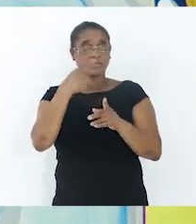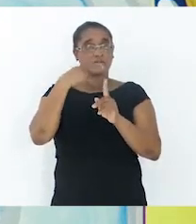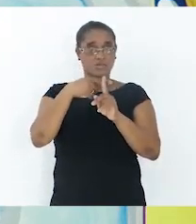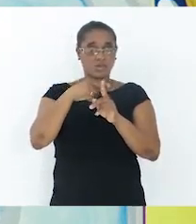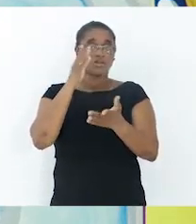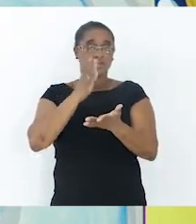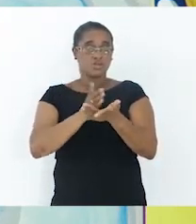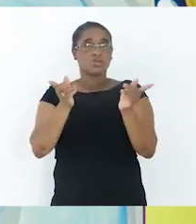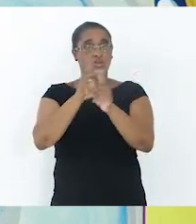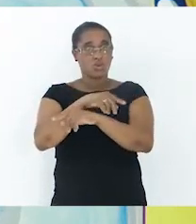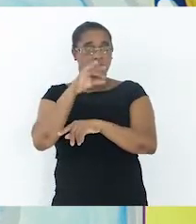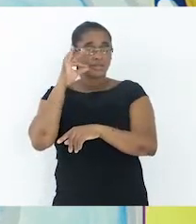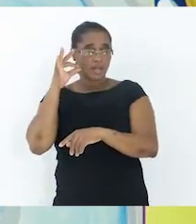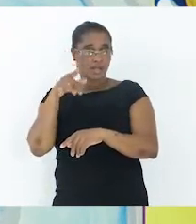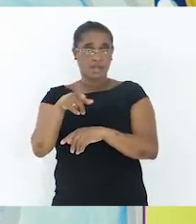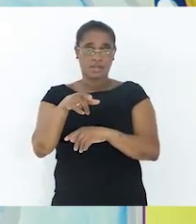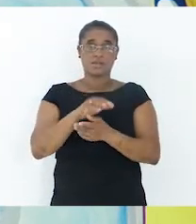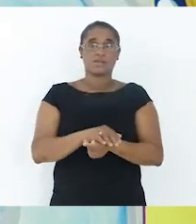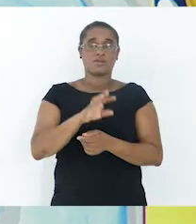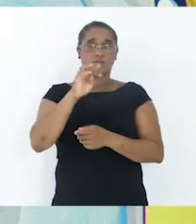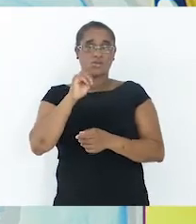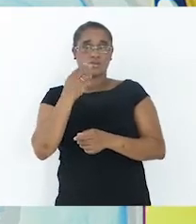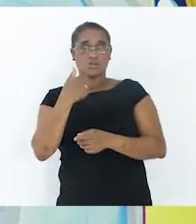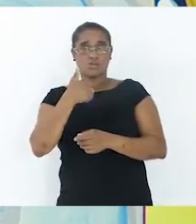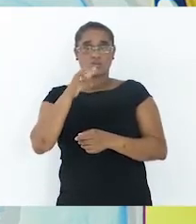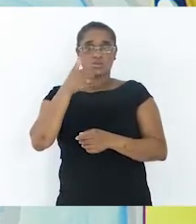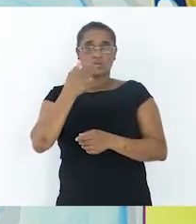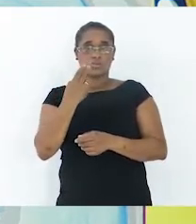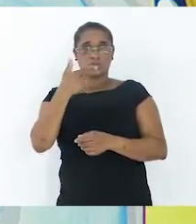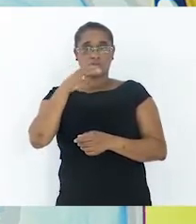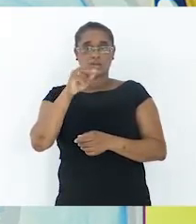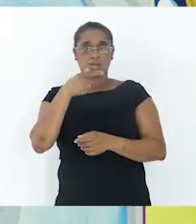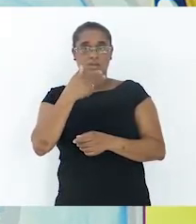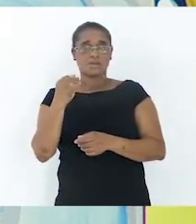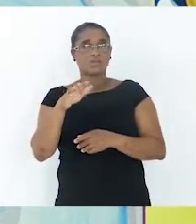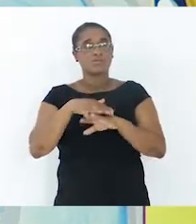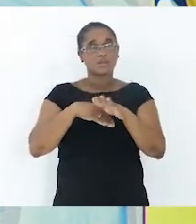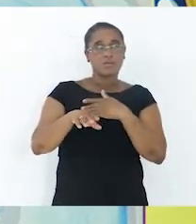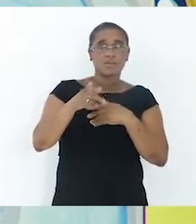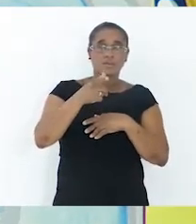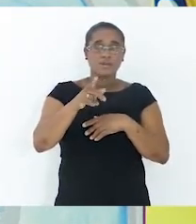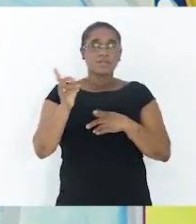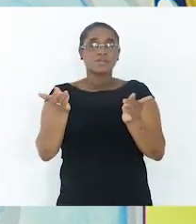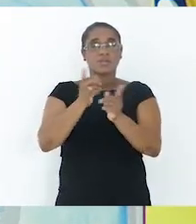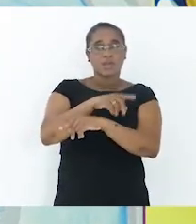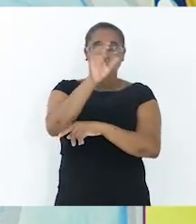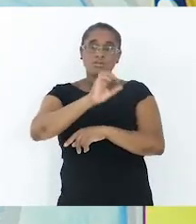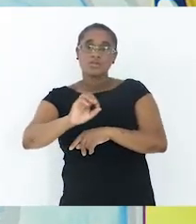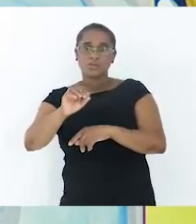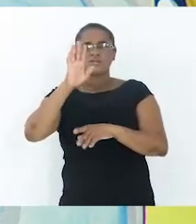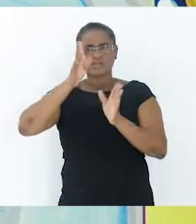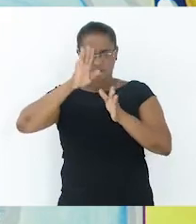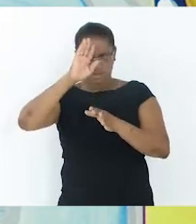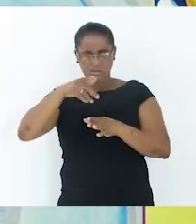sinal. Aqui o subtrativo, vamos para o seu simétrico. Já sabemos, o simétrico de